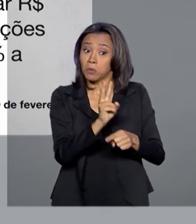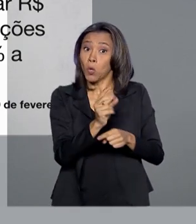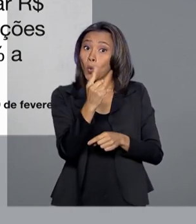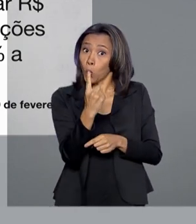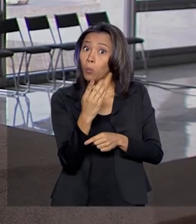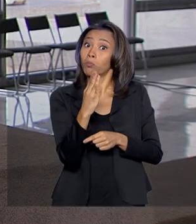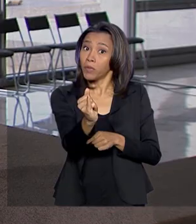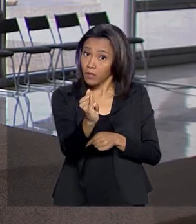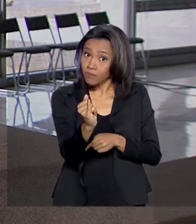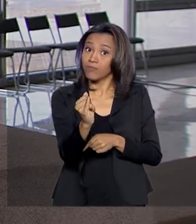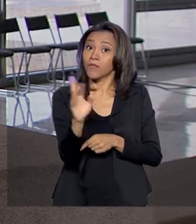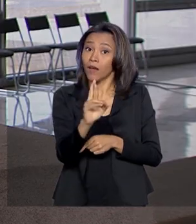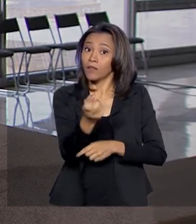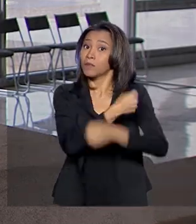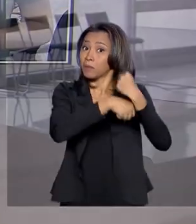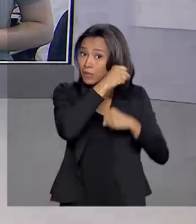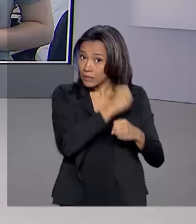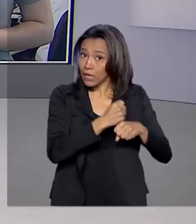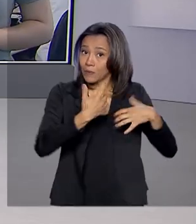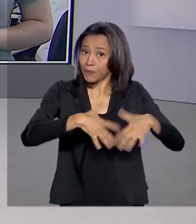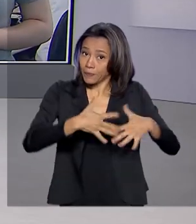Renata. Obrigada, Luciana, pelas suas informações.